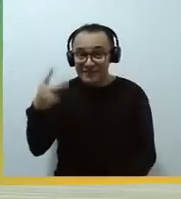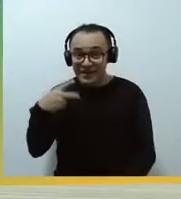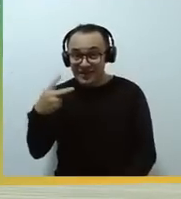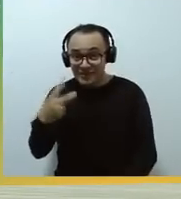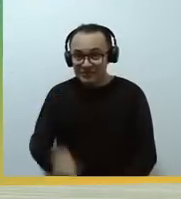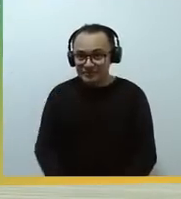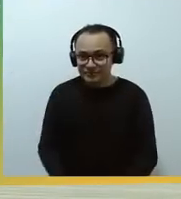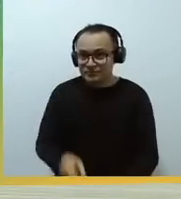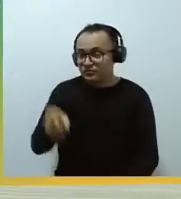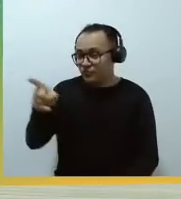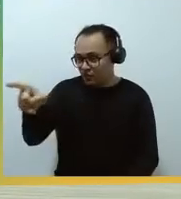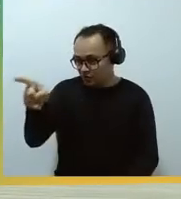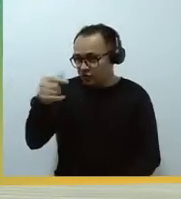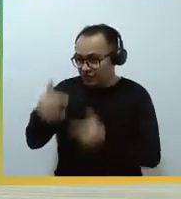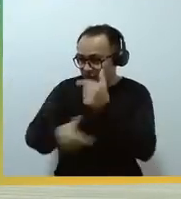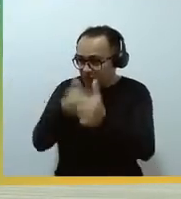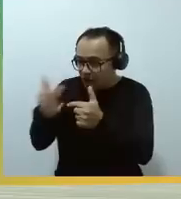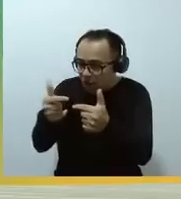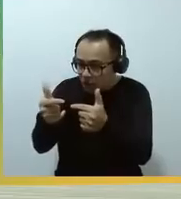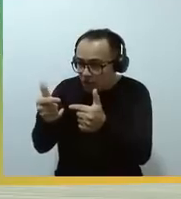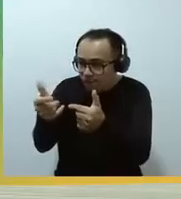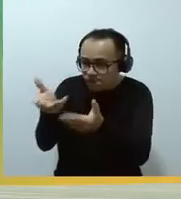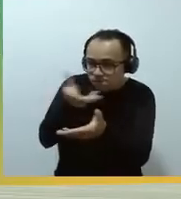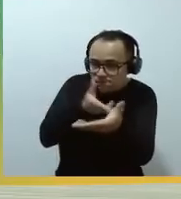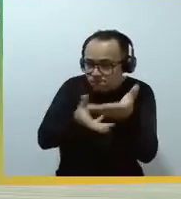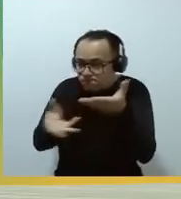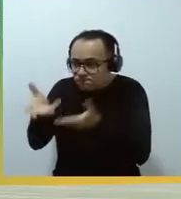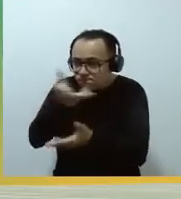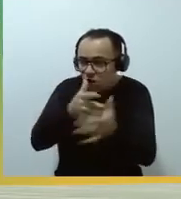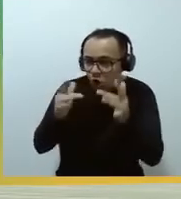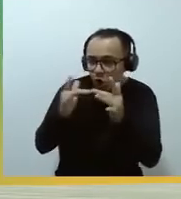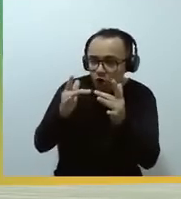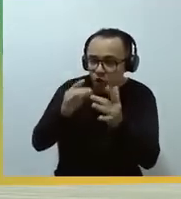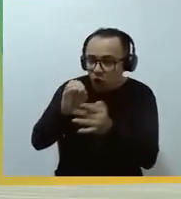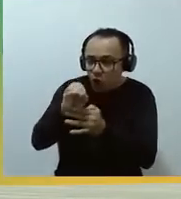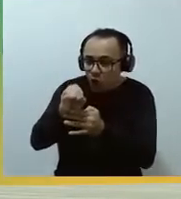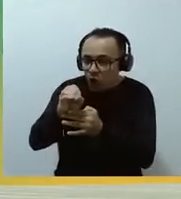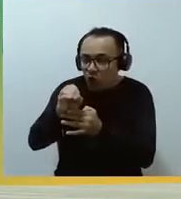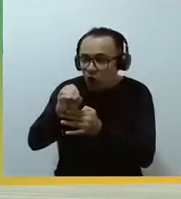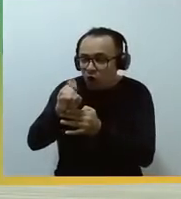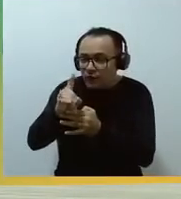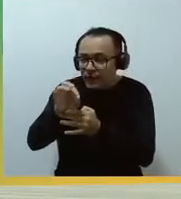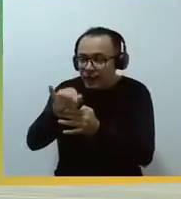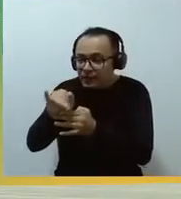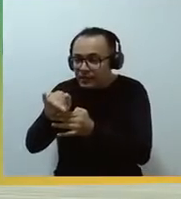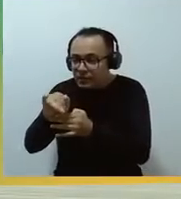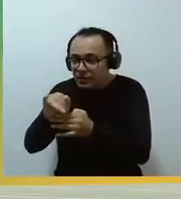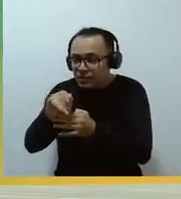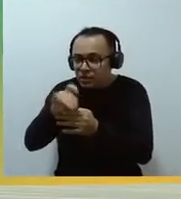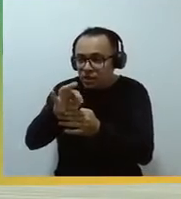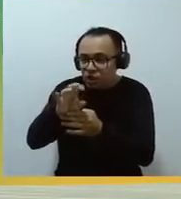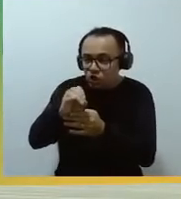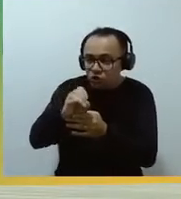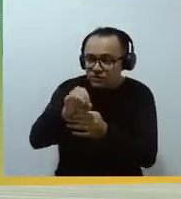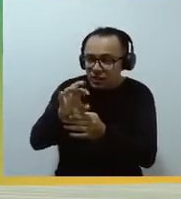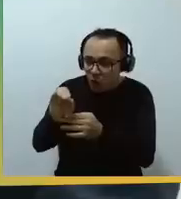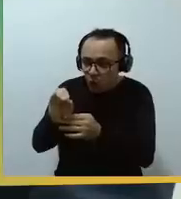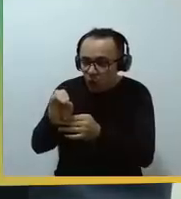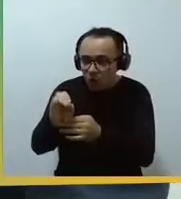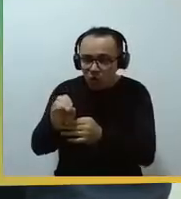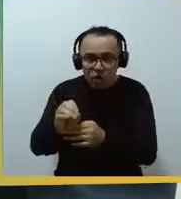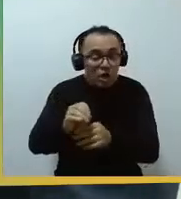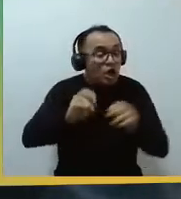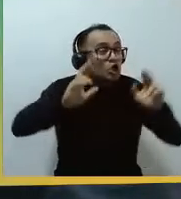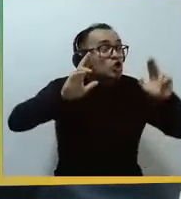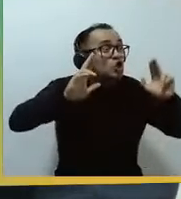O senhor trabalhou, intermediou algum contato entre Otair Manrich e Antônio Seron? De forma clara, nunca, em